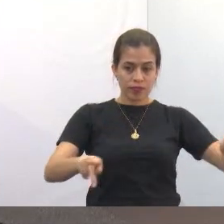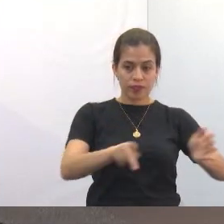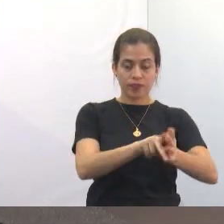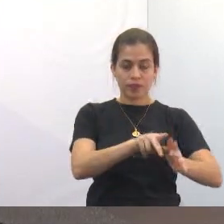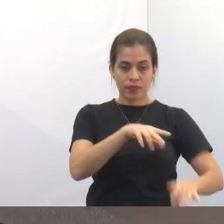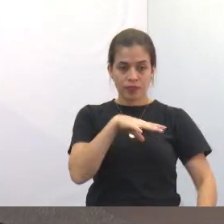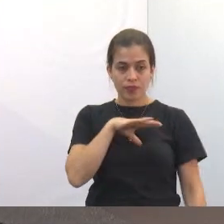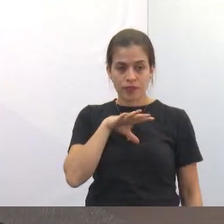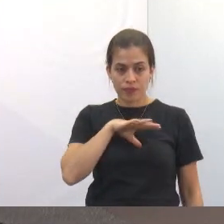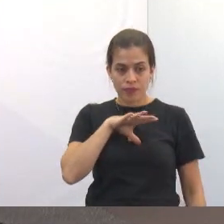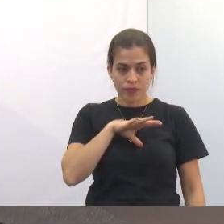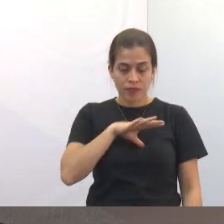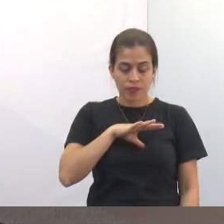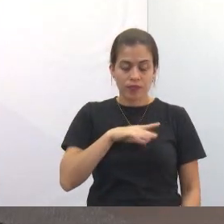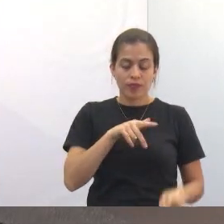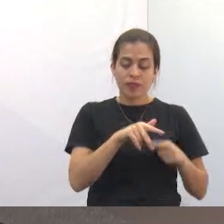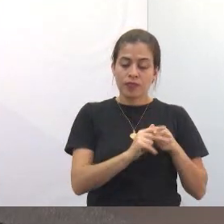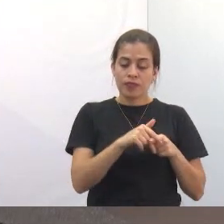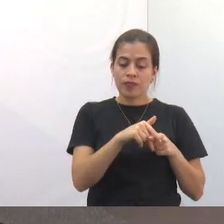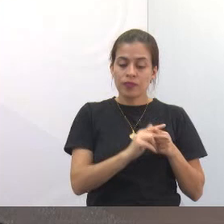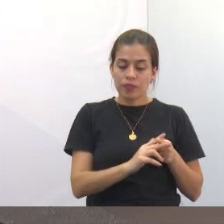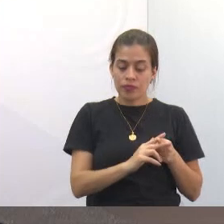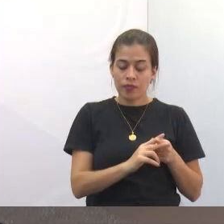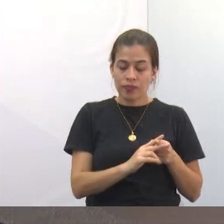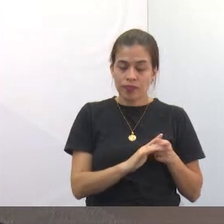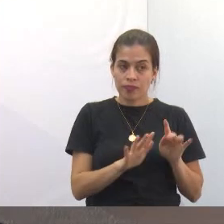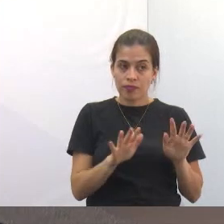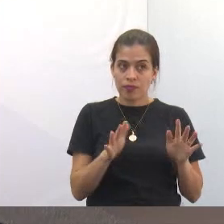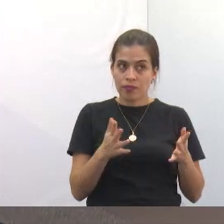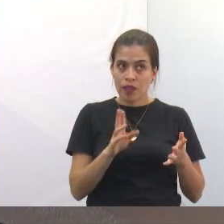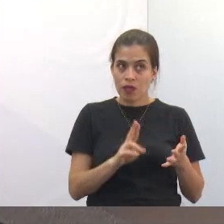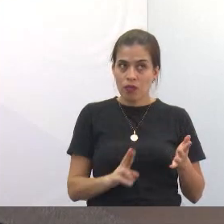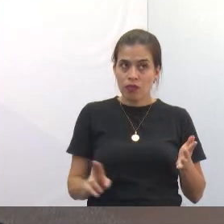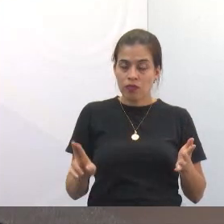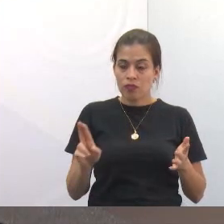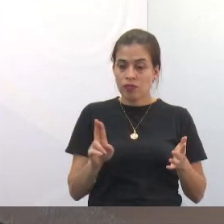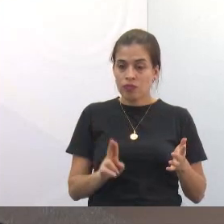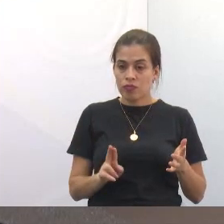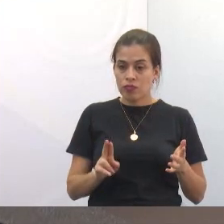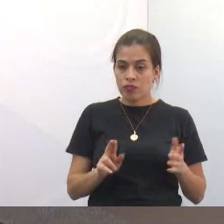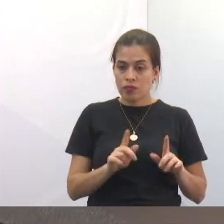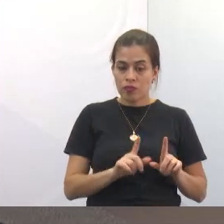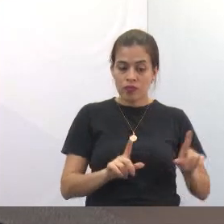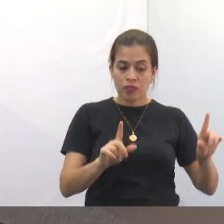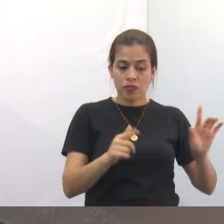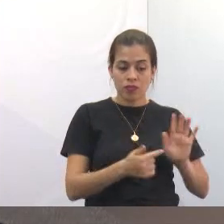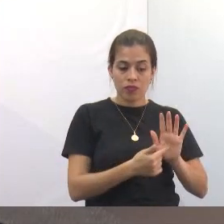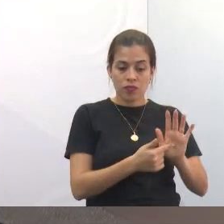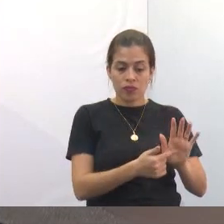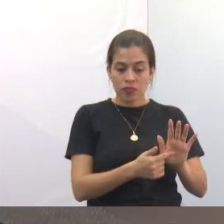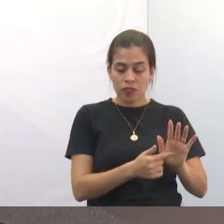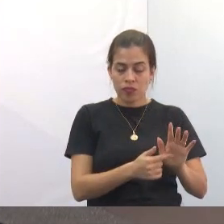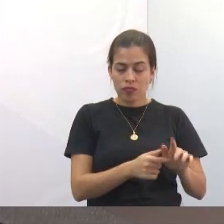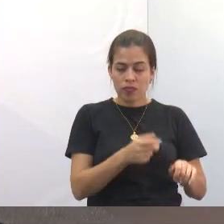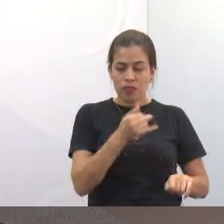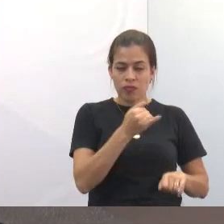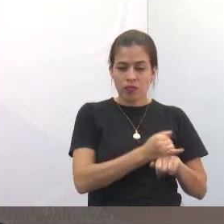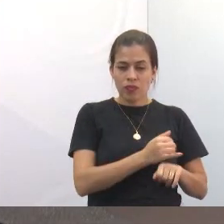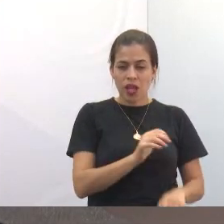de referência referida à reforma e ficou determinada a utilização de placas de aço. A